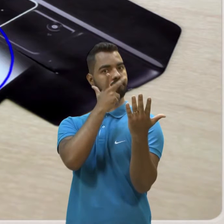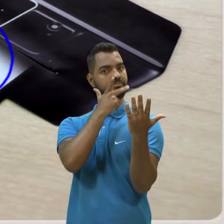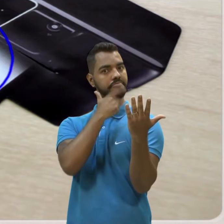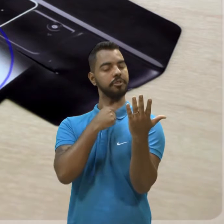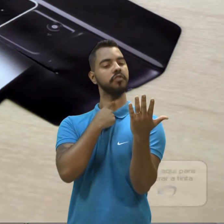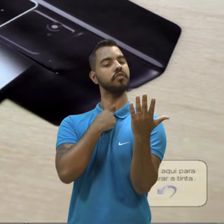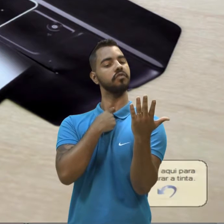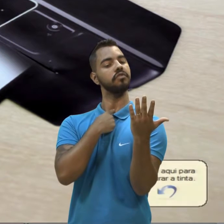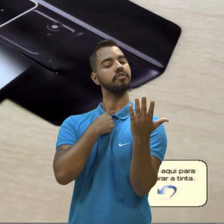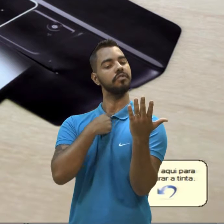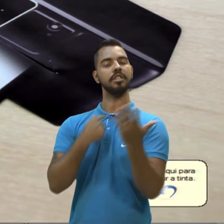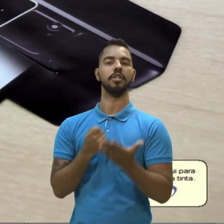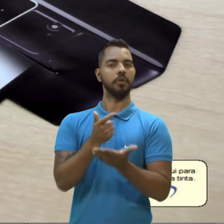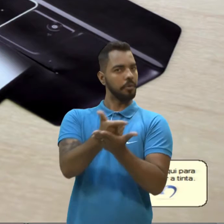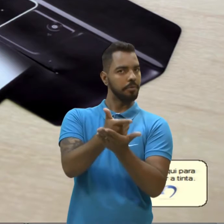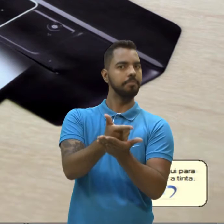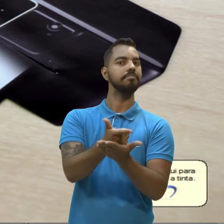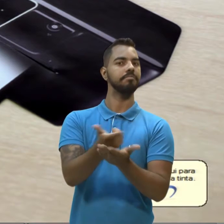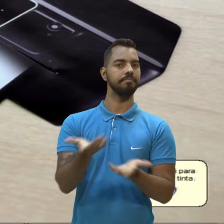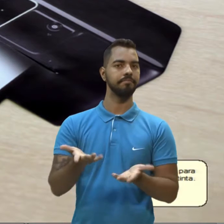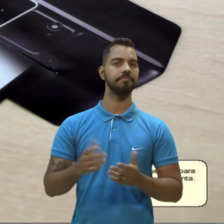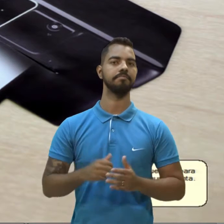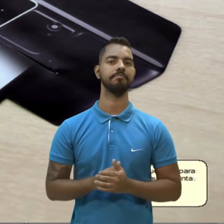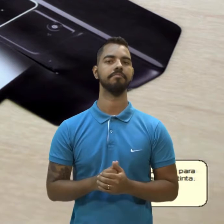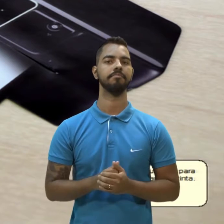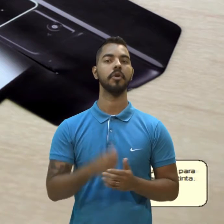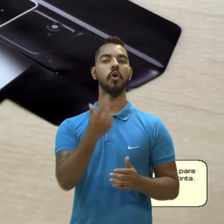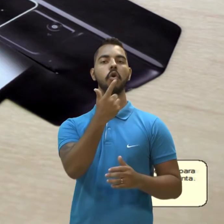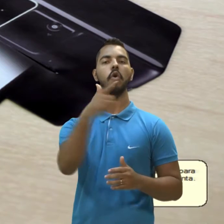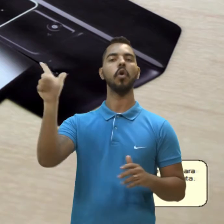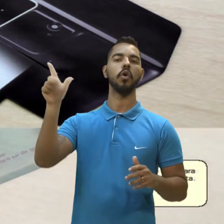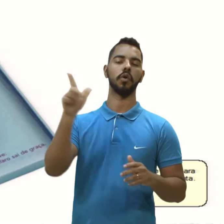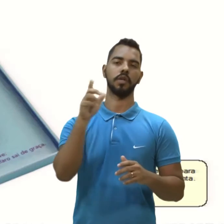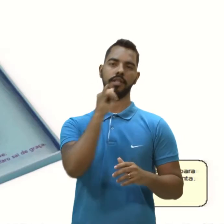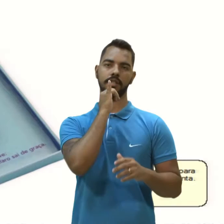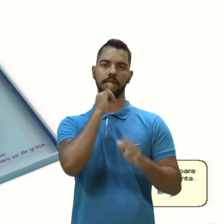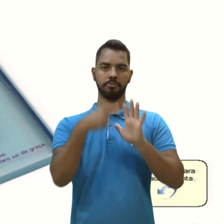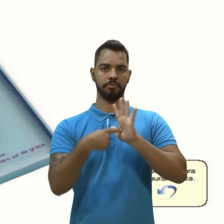nosso consumidor e receptor